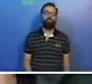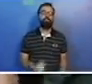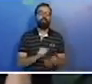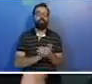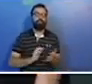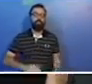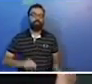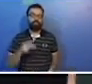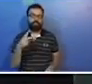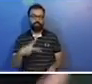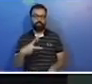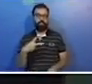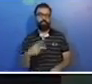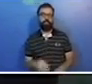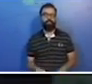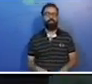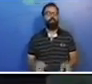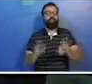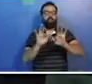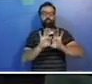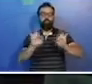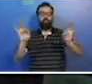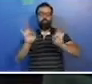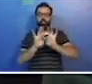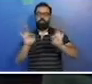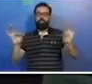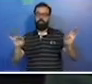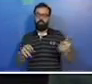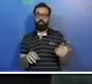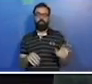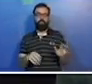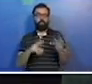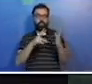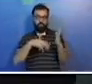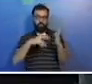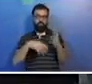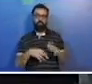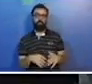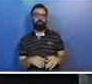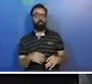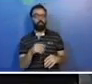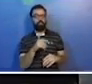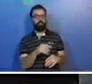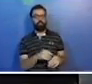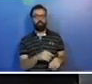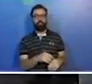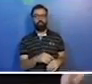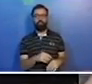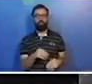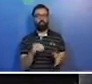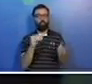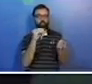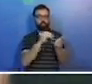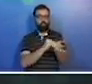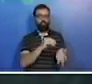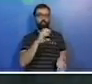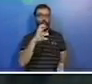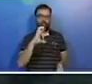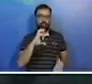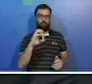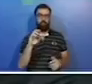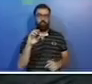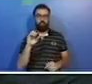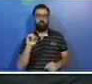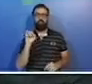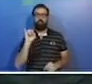Exercício 2, leia as frases a seguir e utilize a letra C para as corretas e I para as